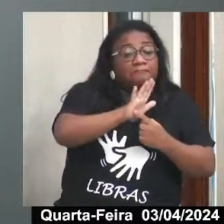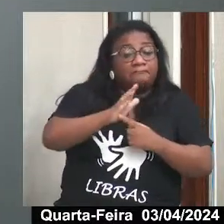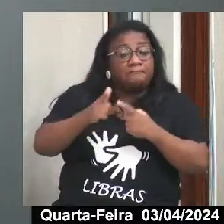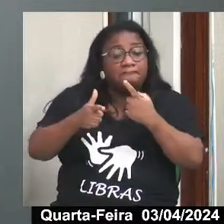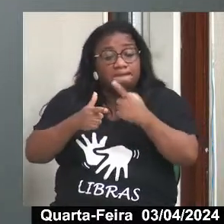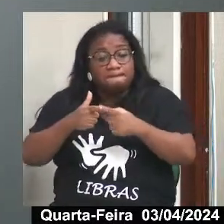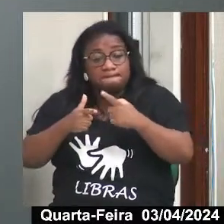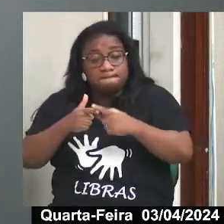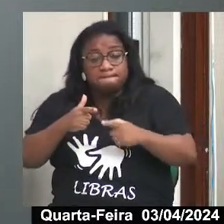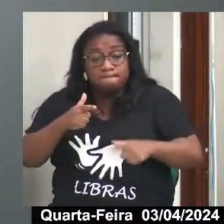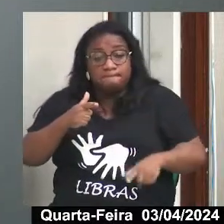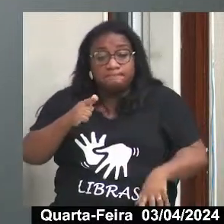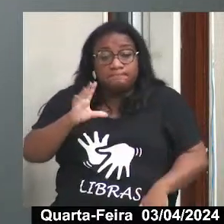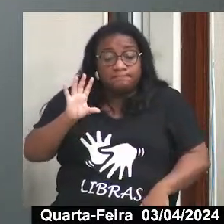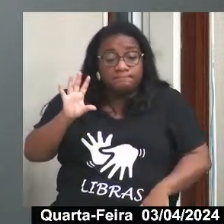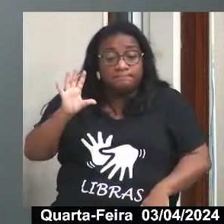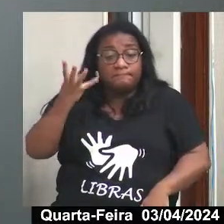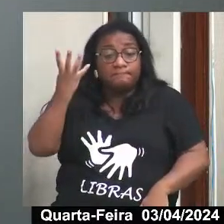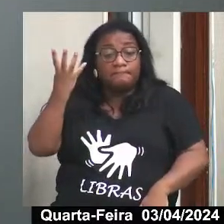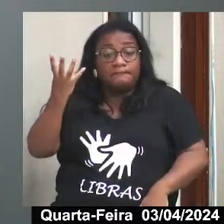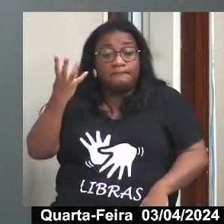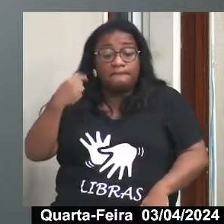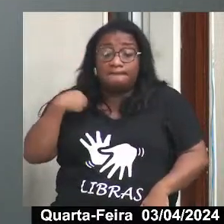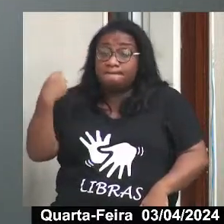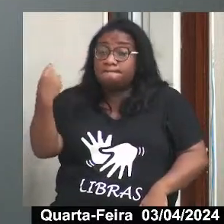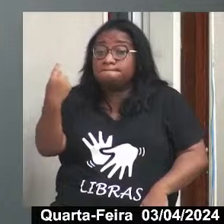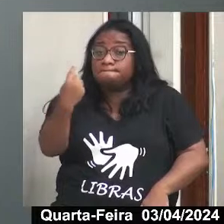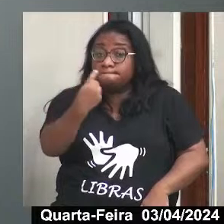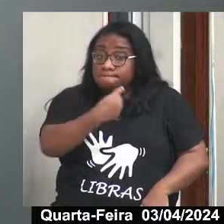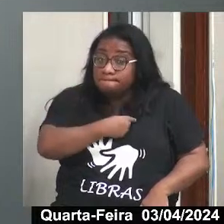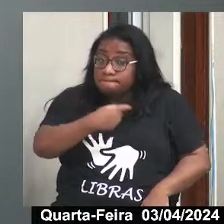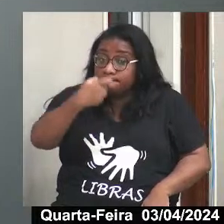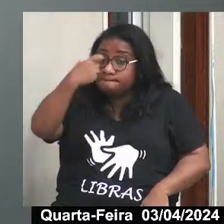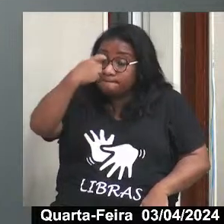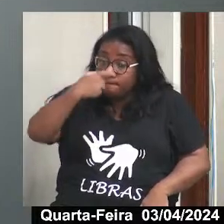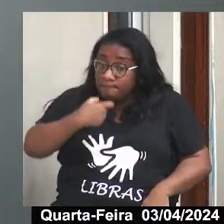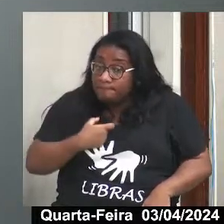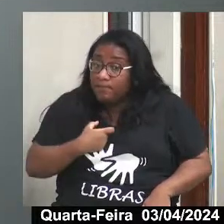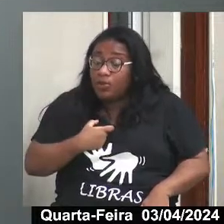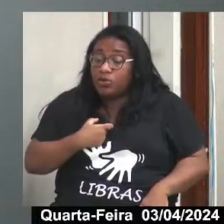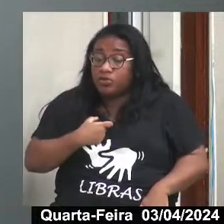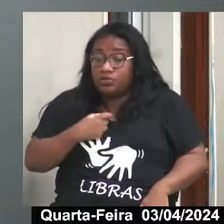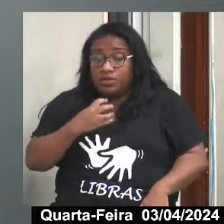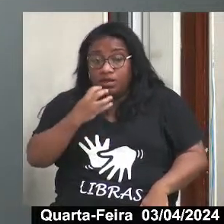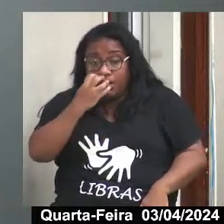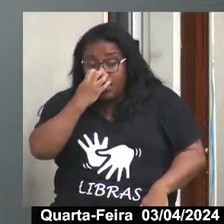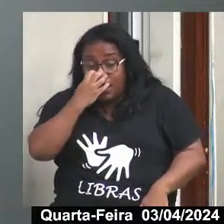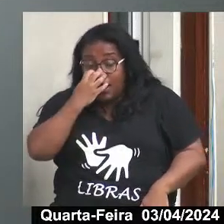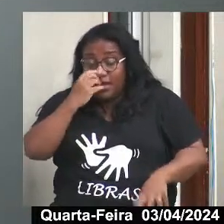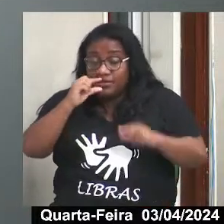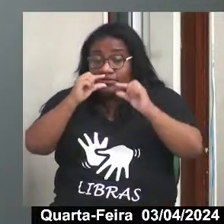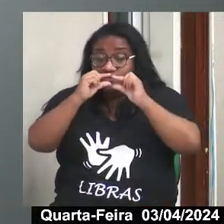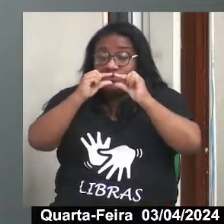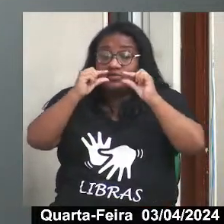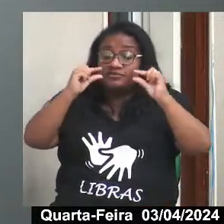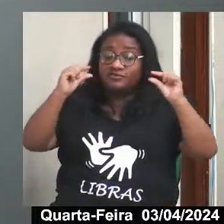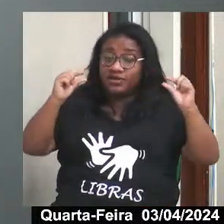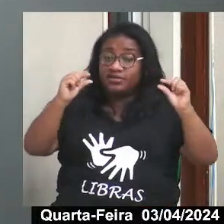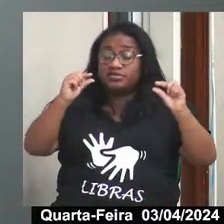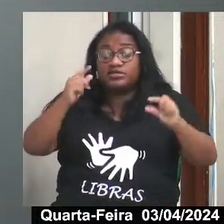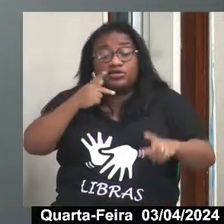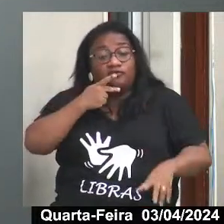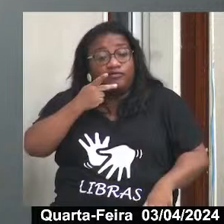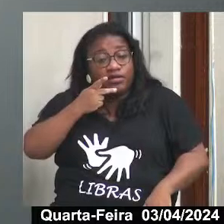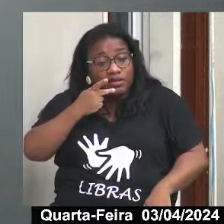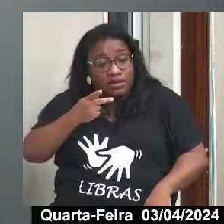que eu falei foi, vocês acham que a gente é palhaço, que nós somos palhaços? Essa foi a fala que